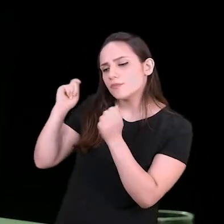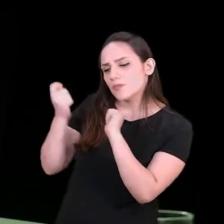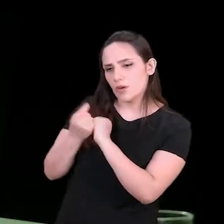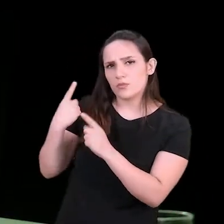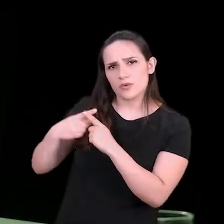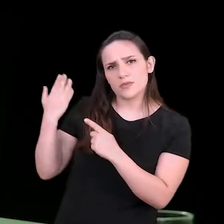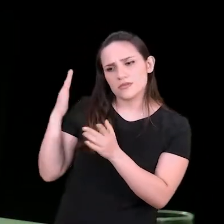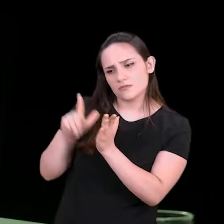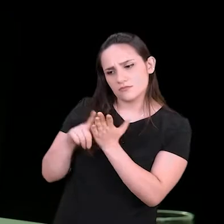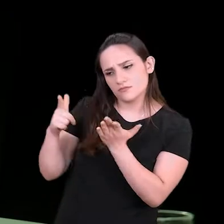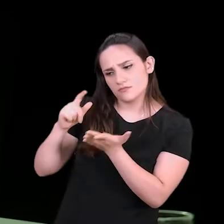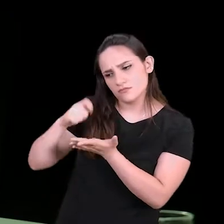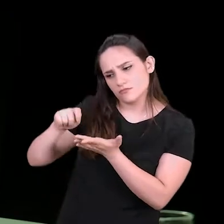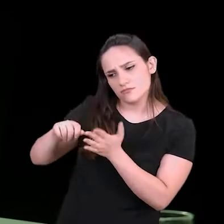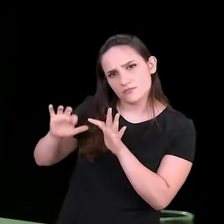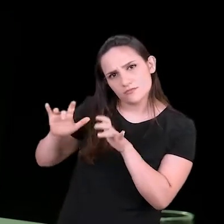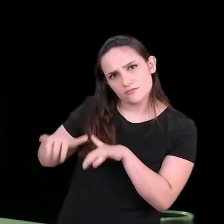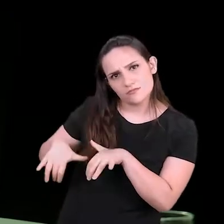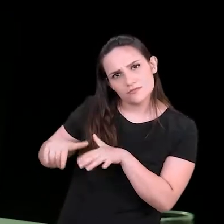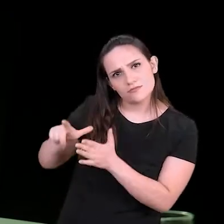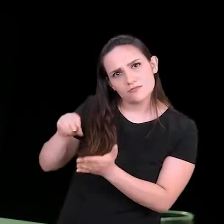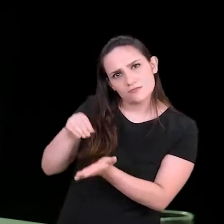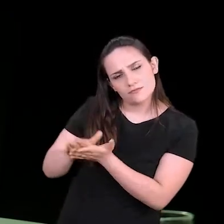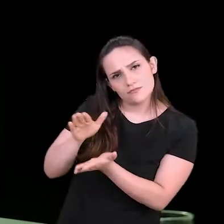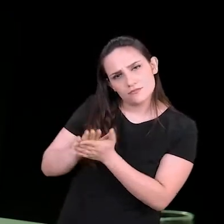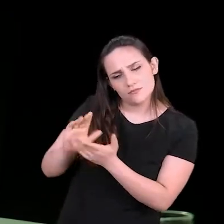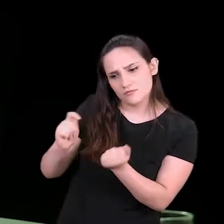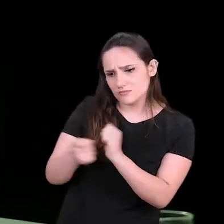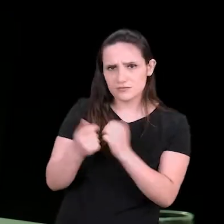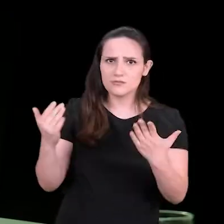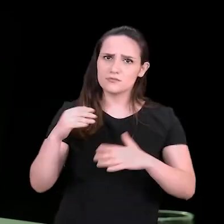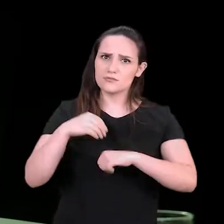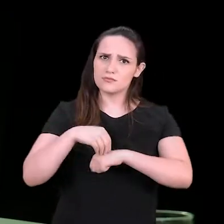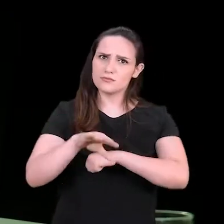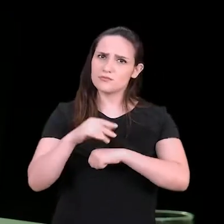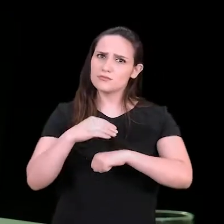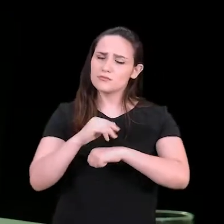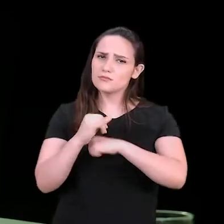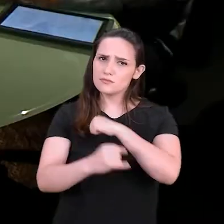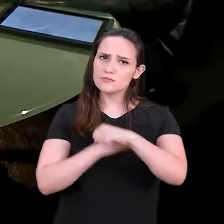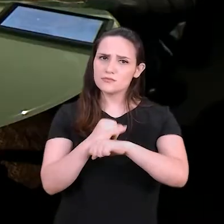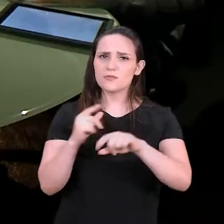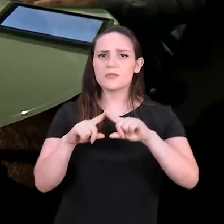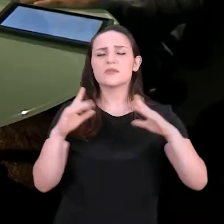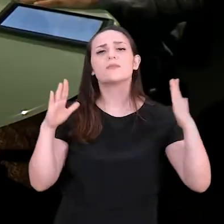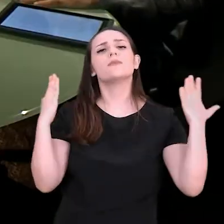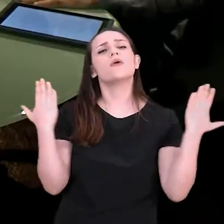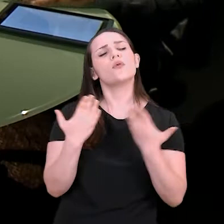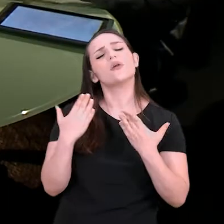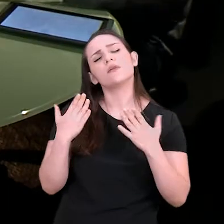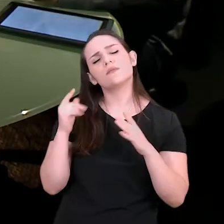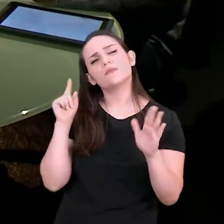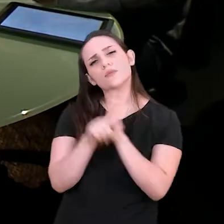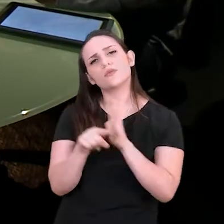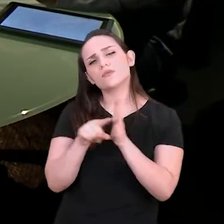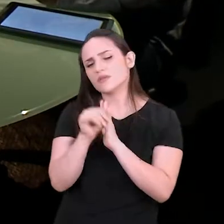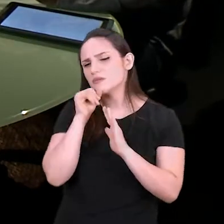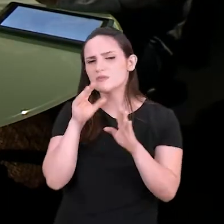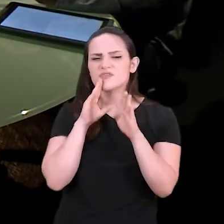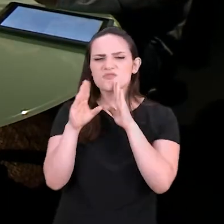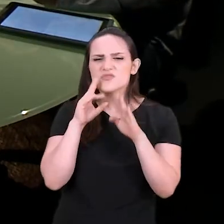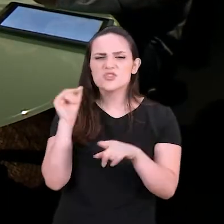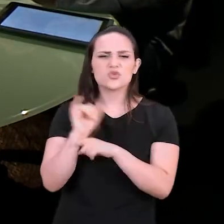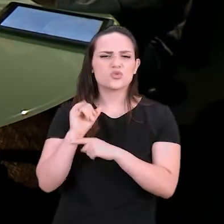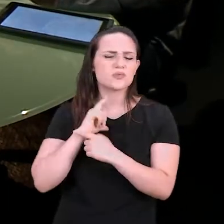impresso, indo para a internet também, e numa nova plataforma. Na avaliação do senhor, que possibilidades, que ferramentas que essas